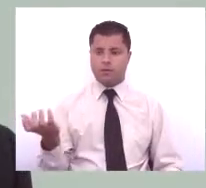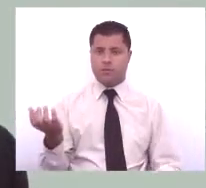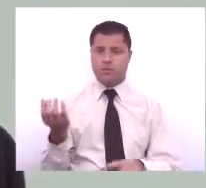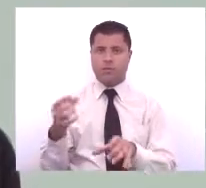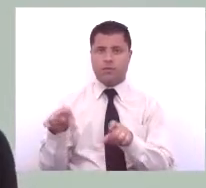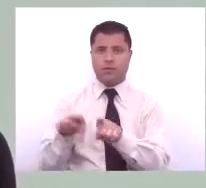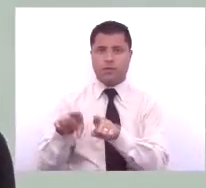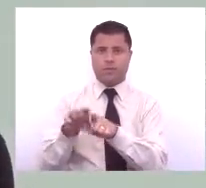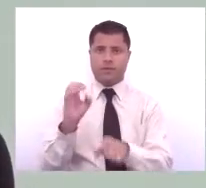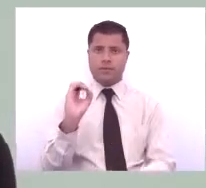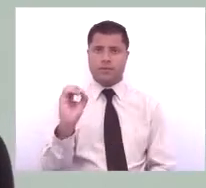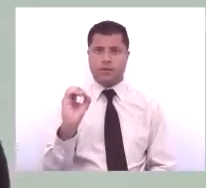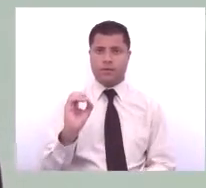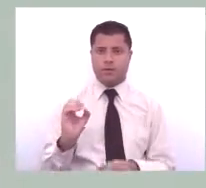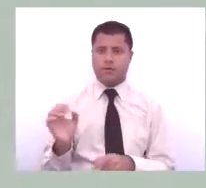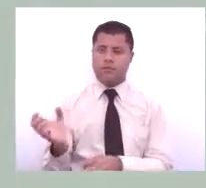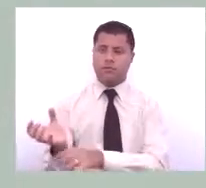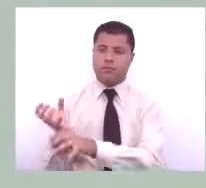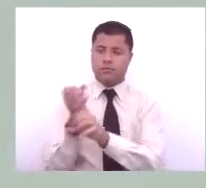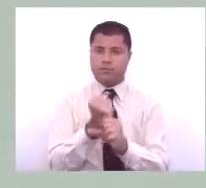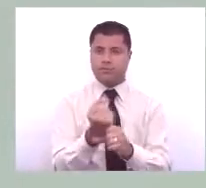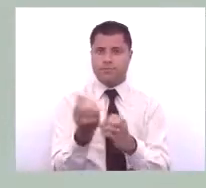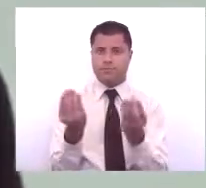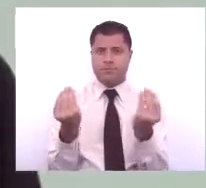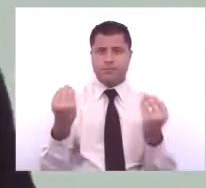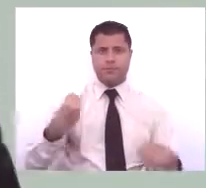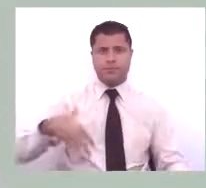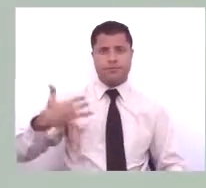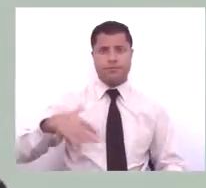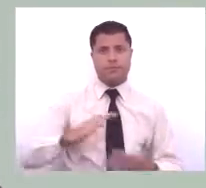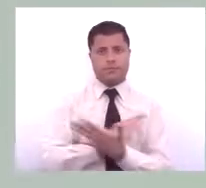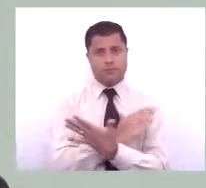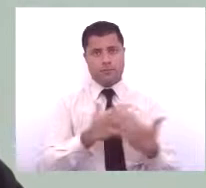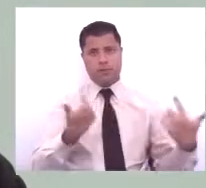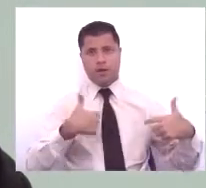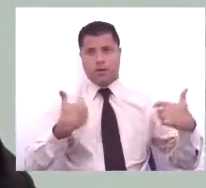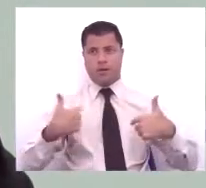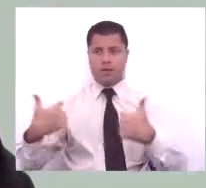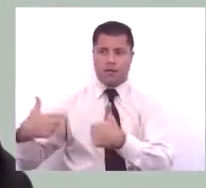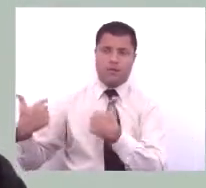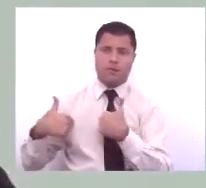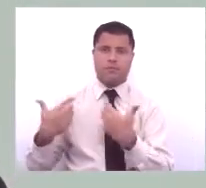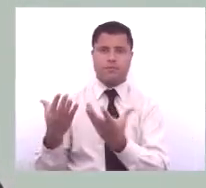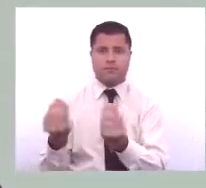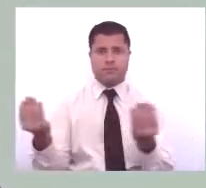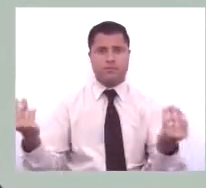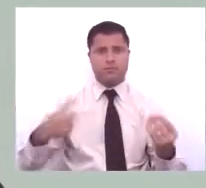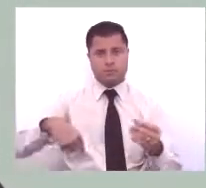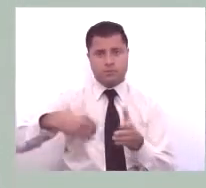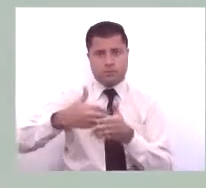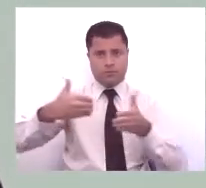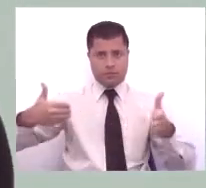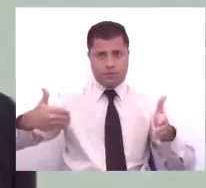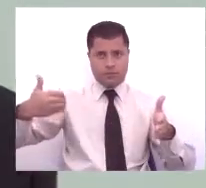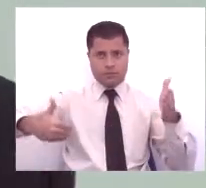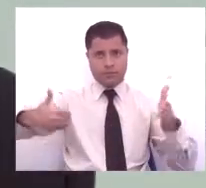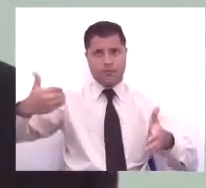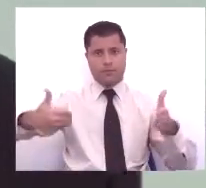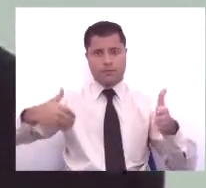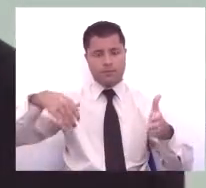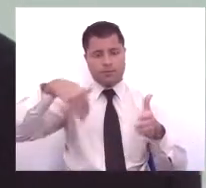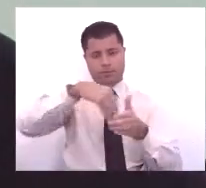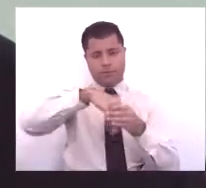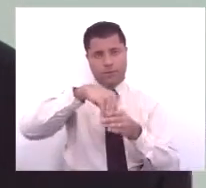deboches, os quais nós sofremos no período eleitoral, faz com que nós tenhamos